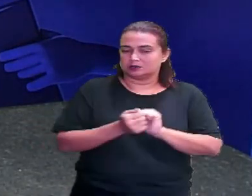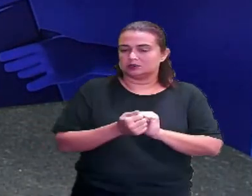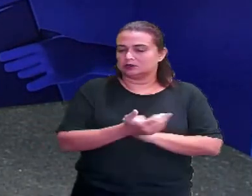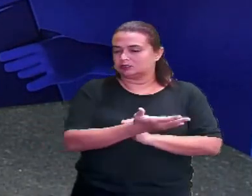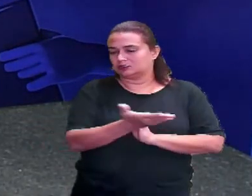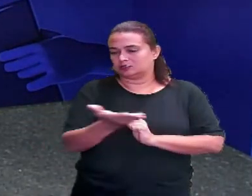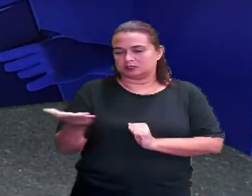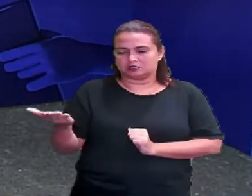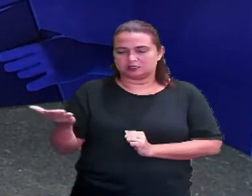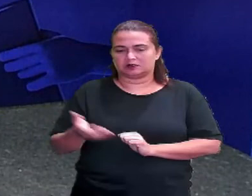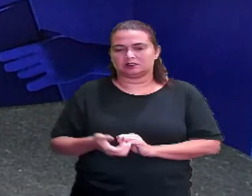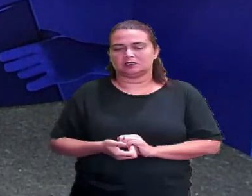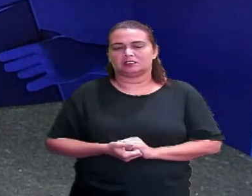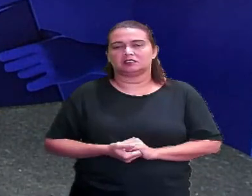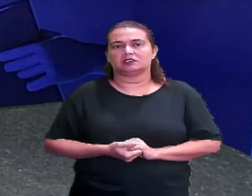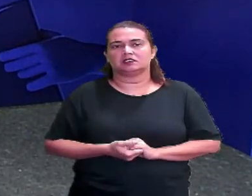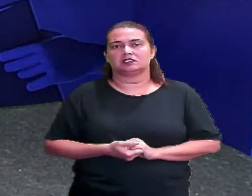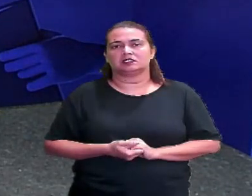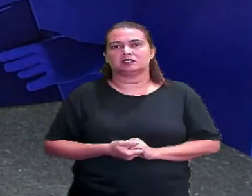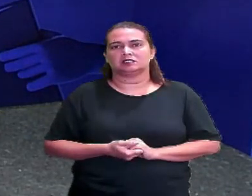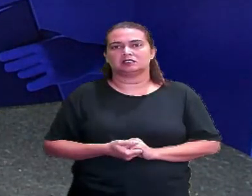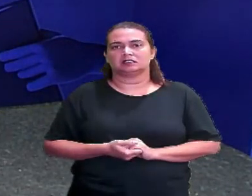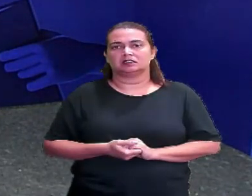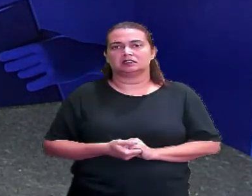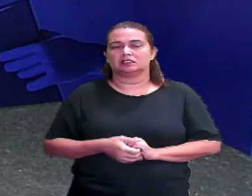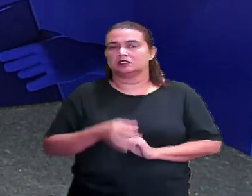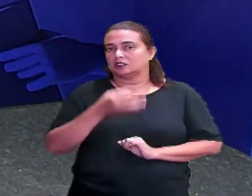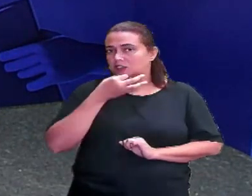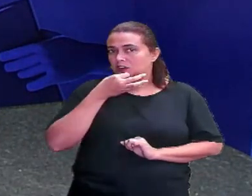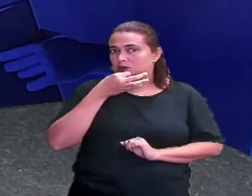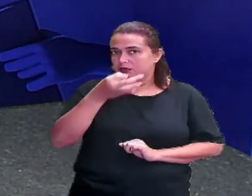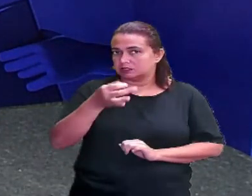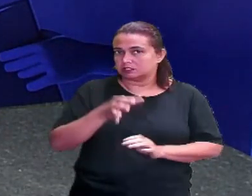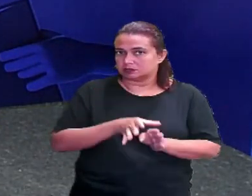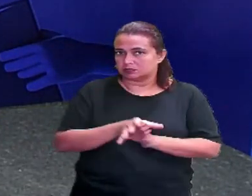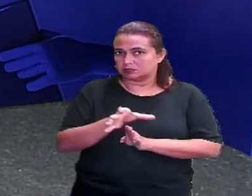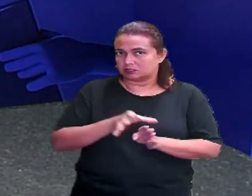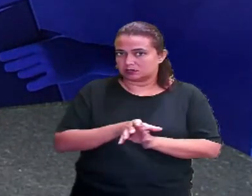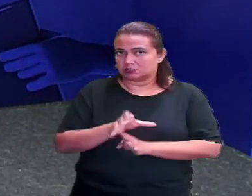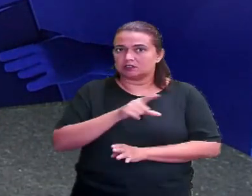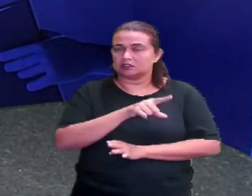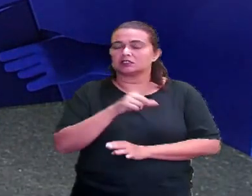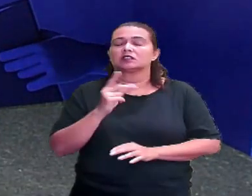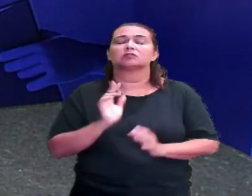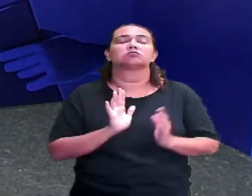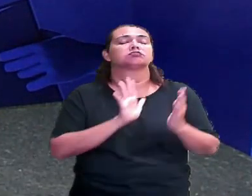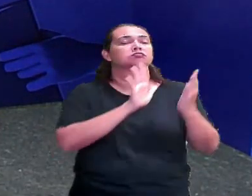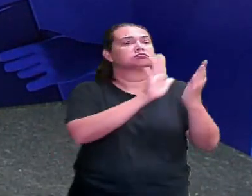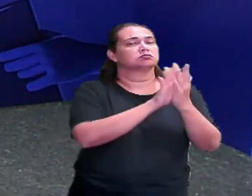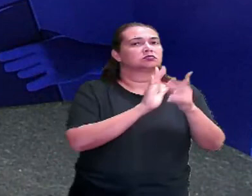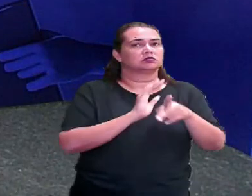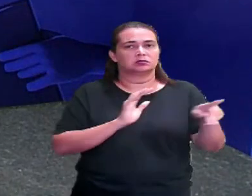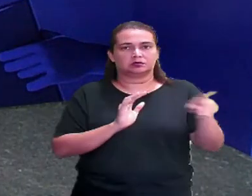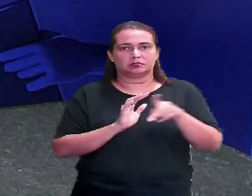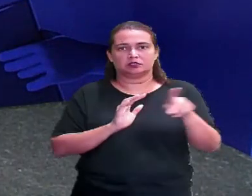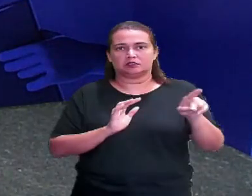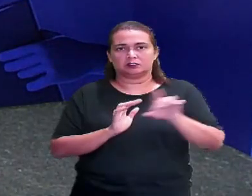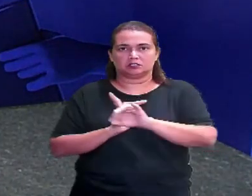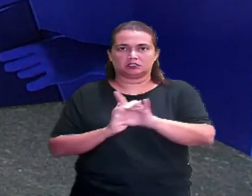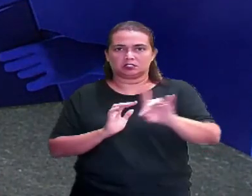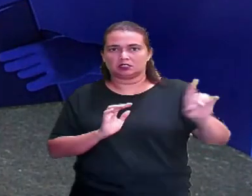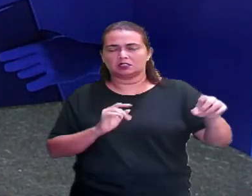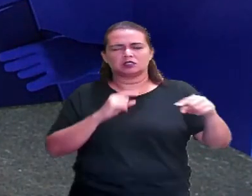vocês e oriento que vocês consultem o professor, a professora, tirem